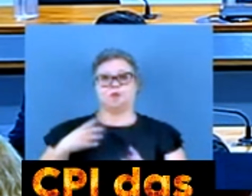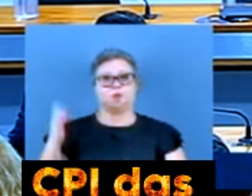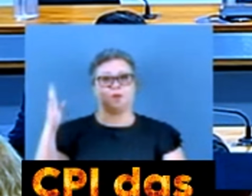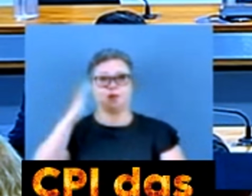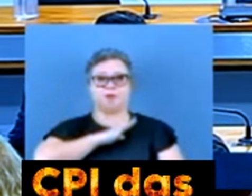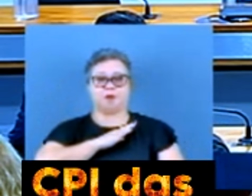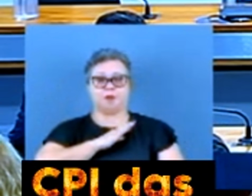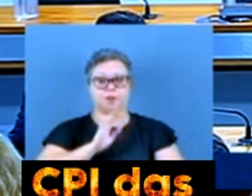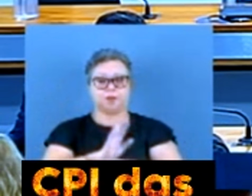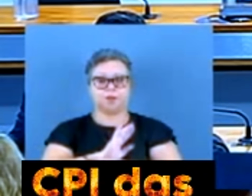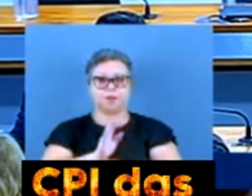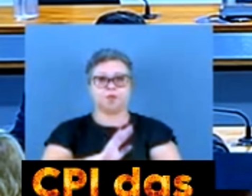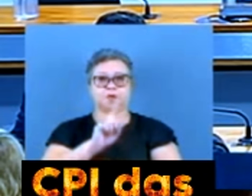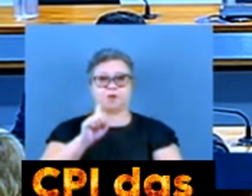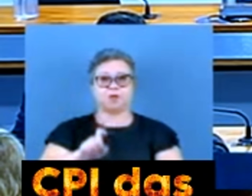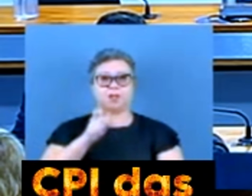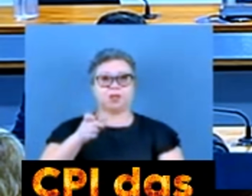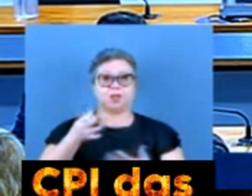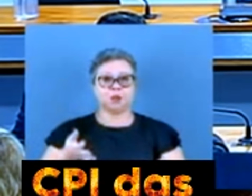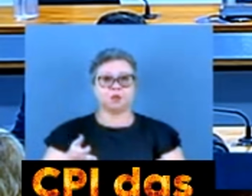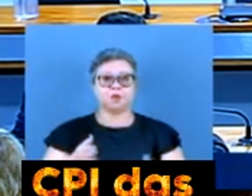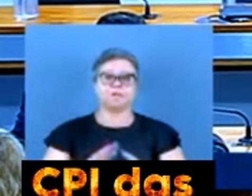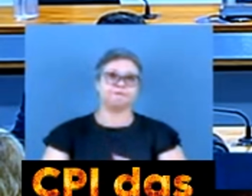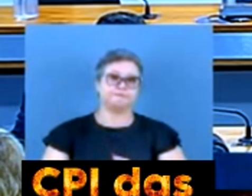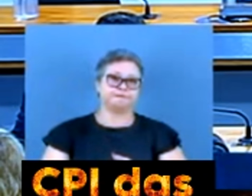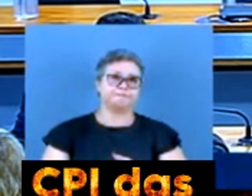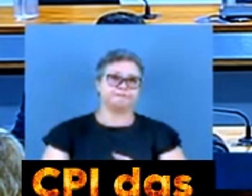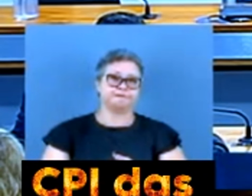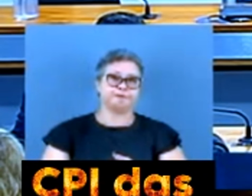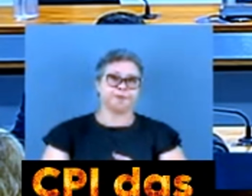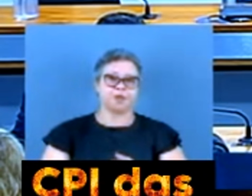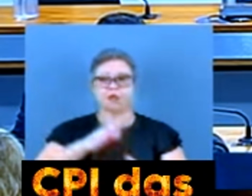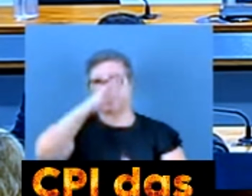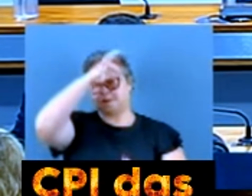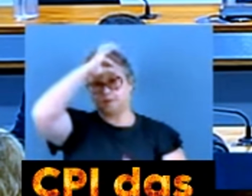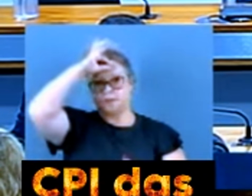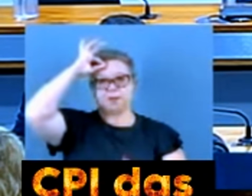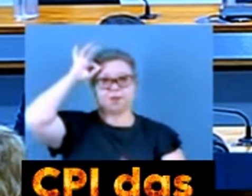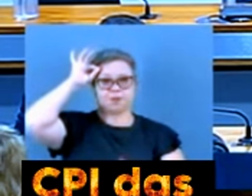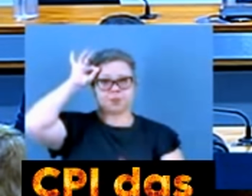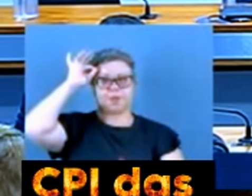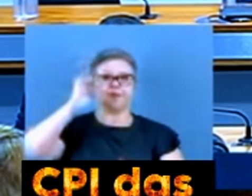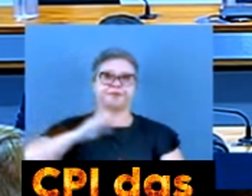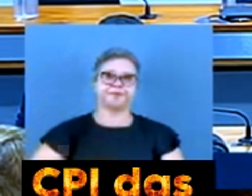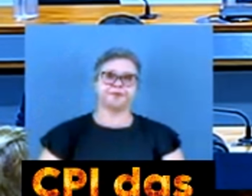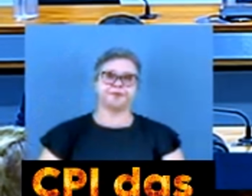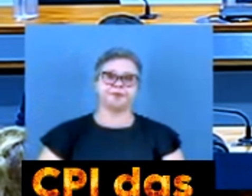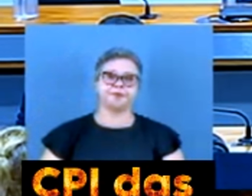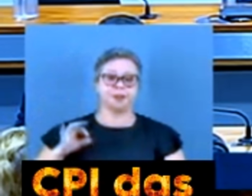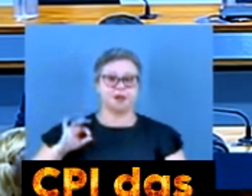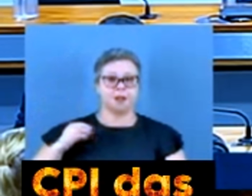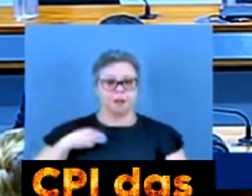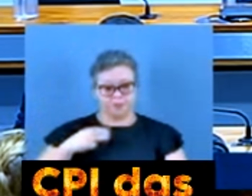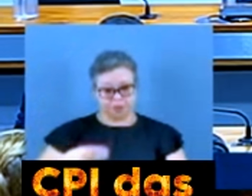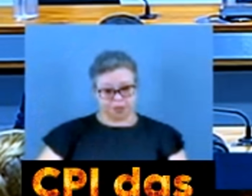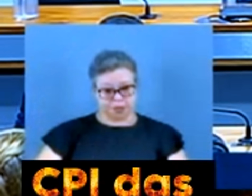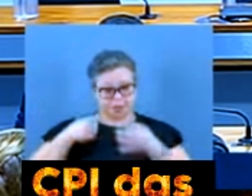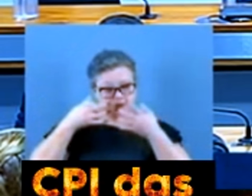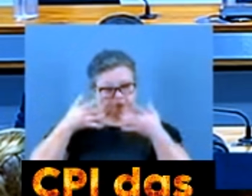um filme, nós seríamos um mocinho. Ministra, a senhora tem todo o tempo que quiser, da forma que quiser, fazer a sua